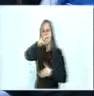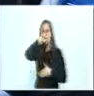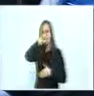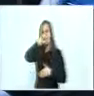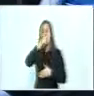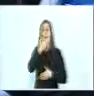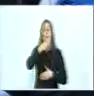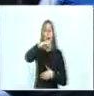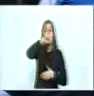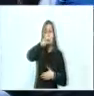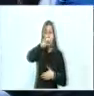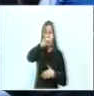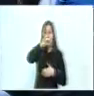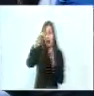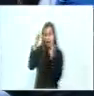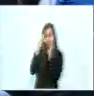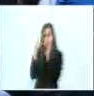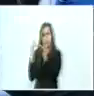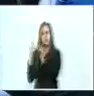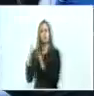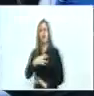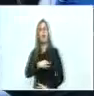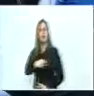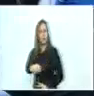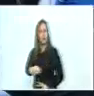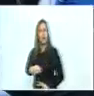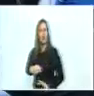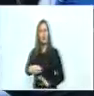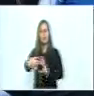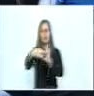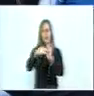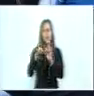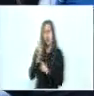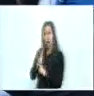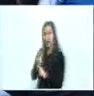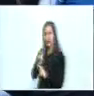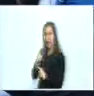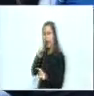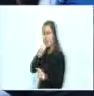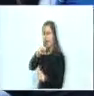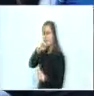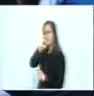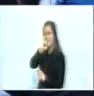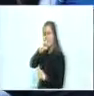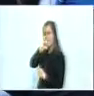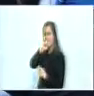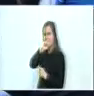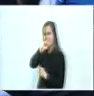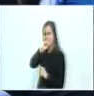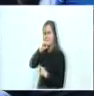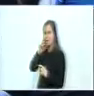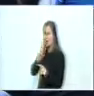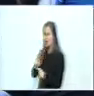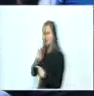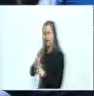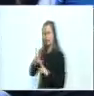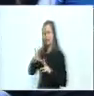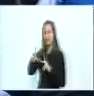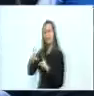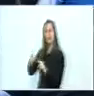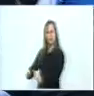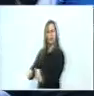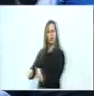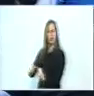irá estreitar os laços com o filho e auxiliar a mãe no seu período pós-parto, contribuindo